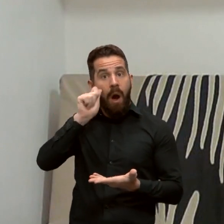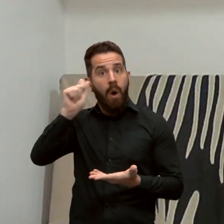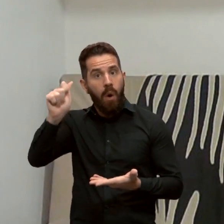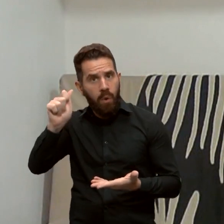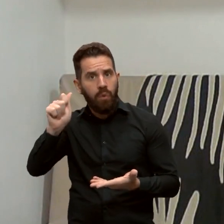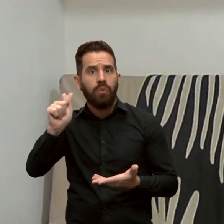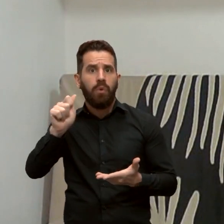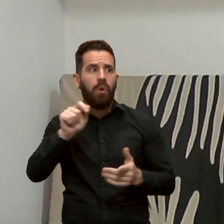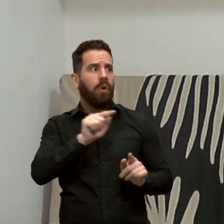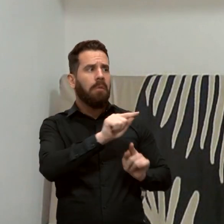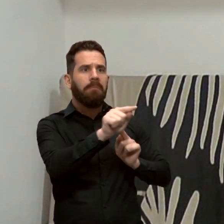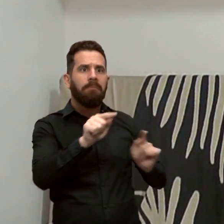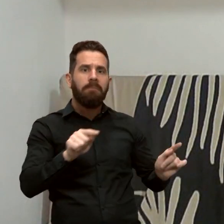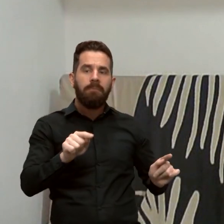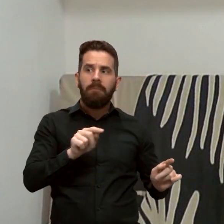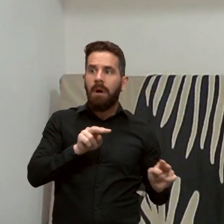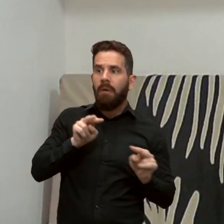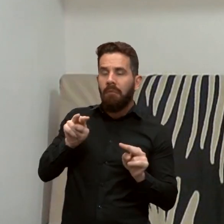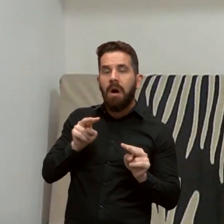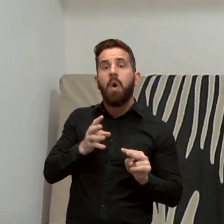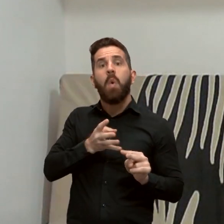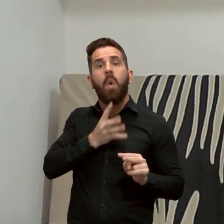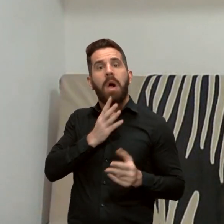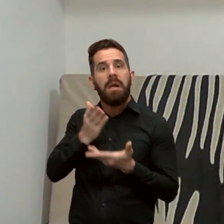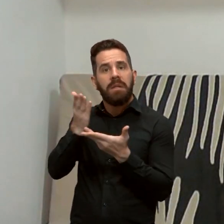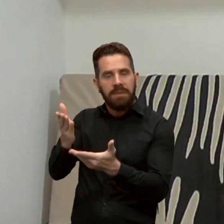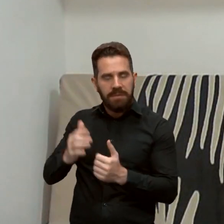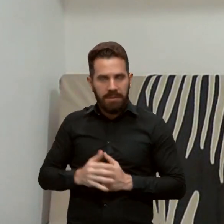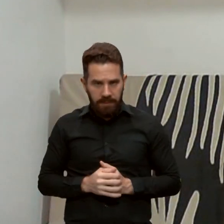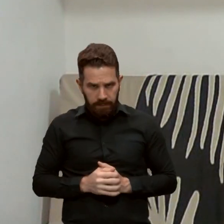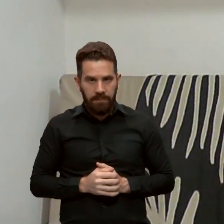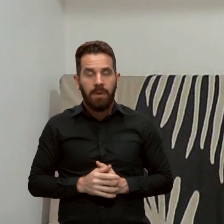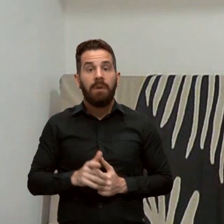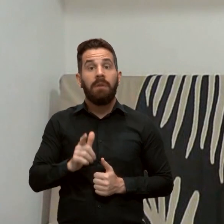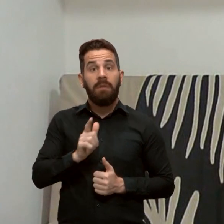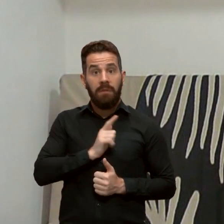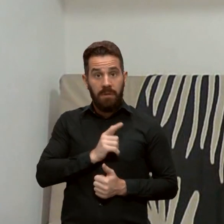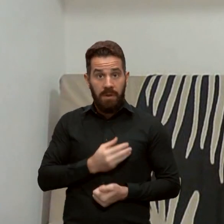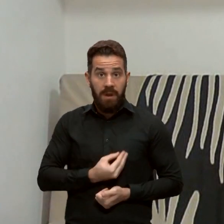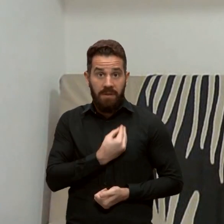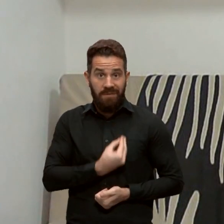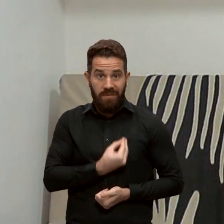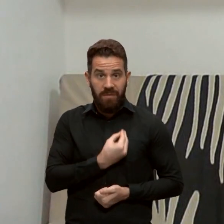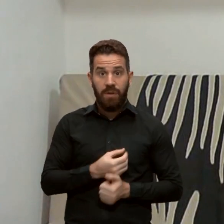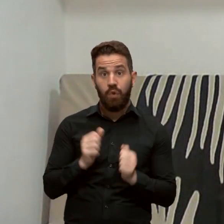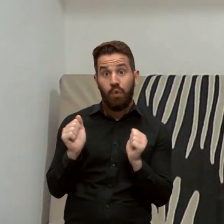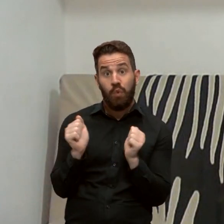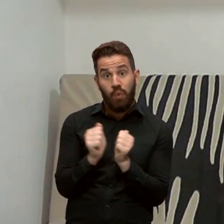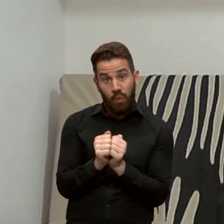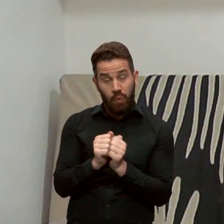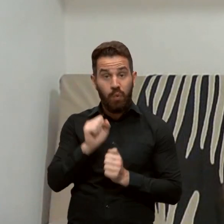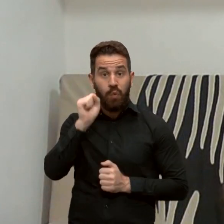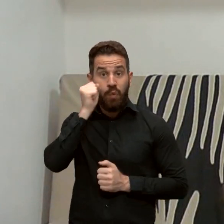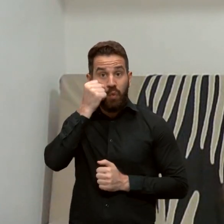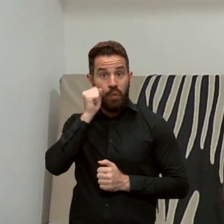leem a revista, né? E a gente teve junto conosco a professora Sofia dos Anjos,